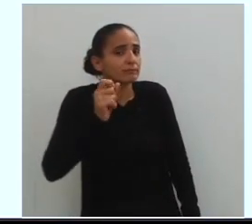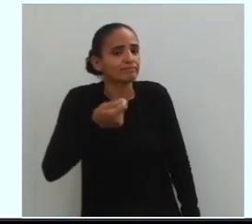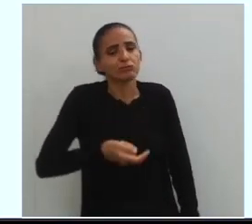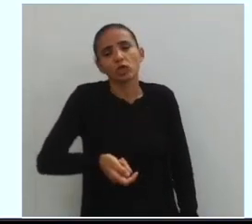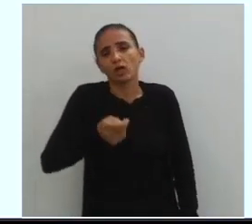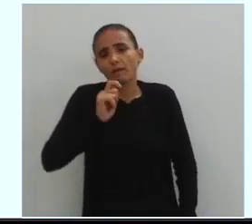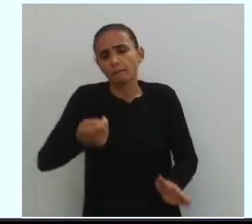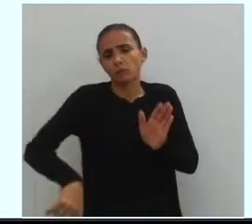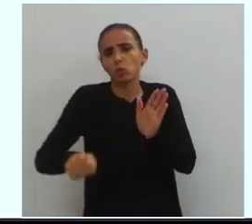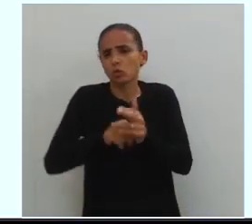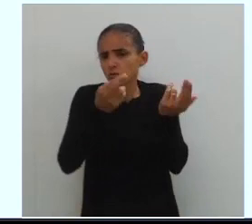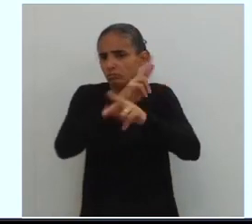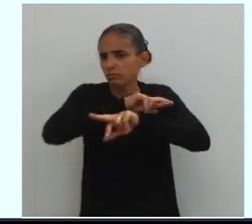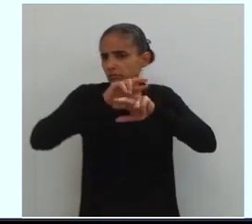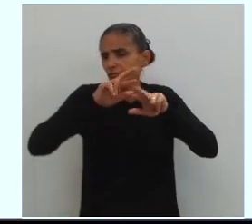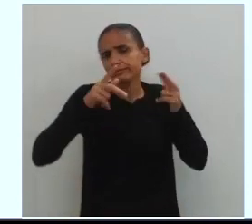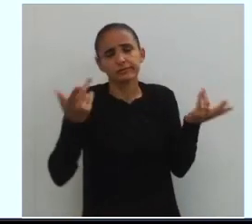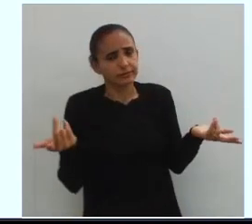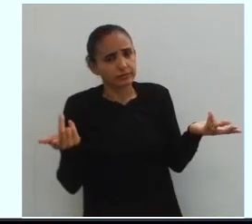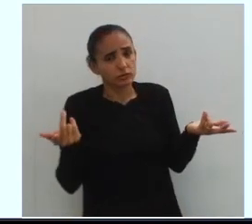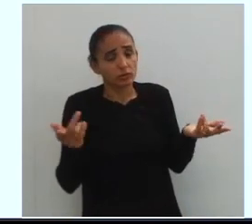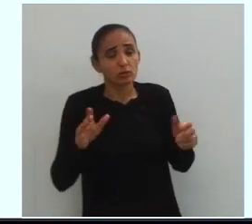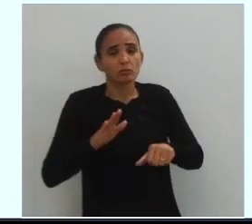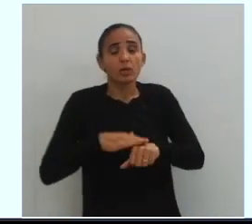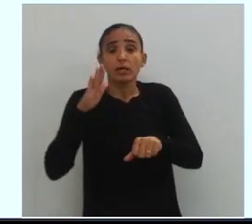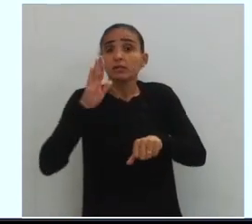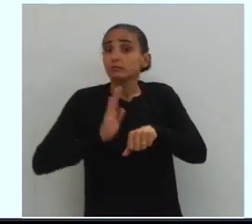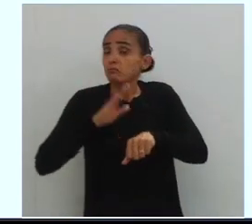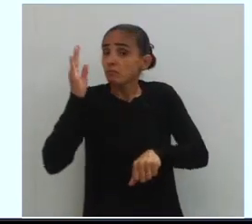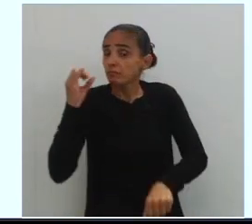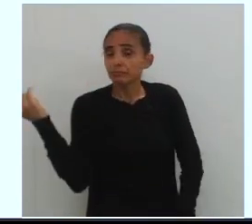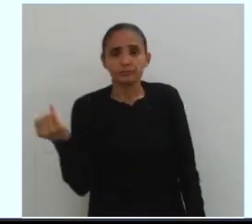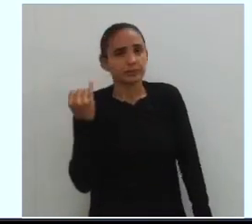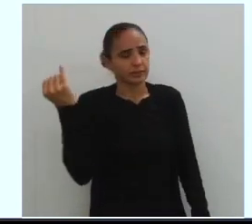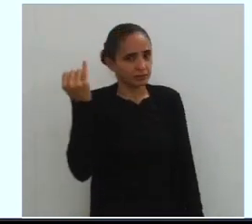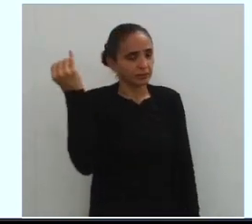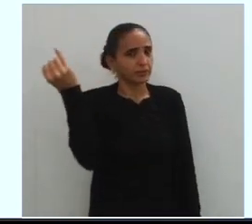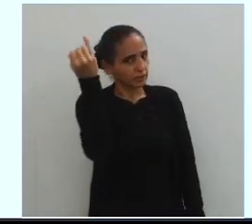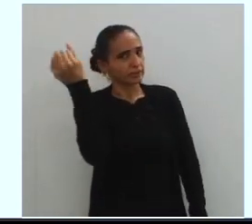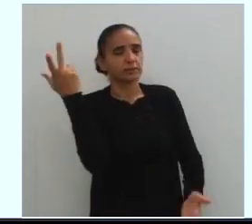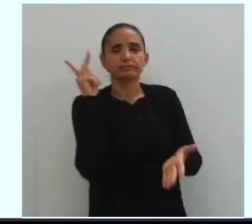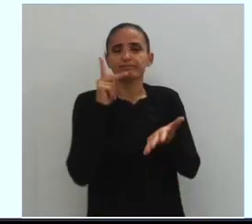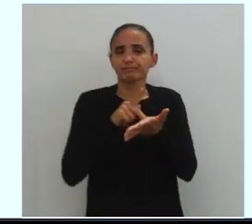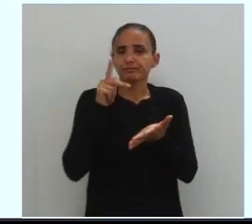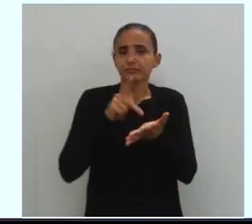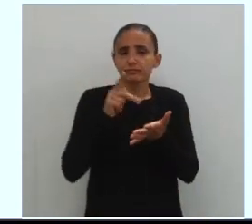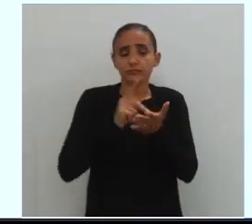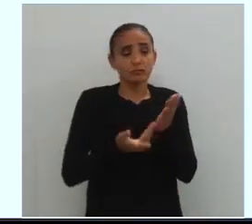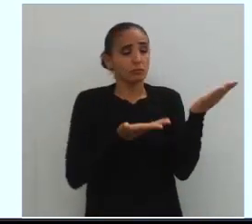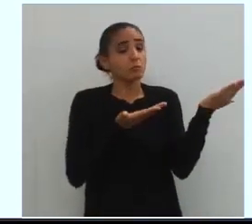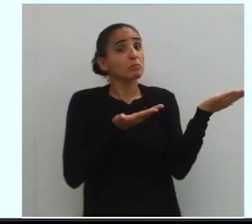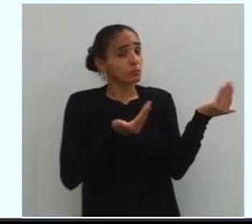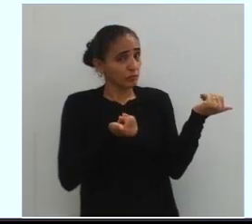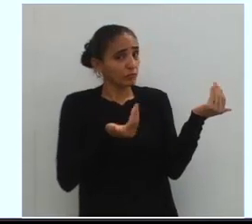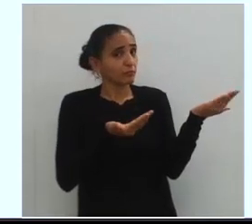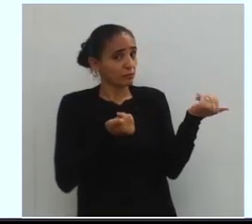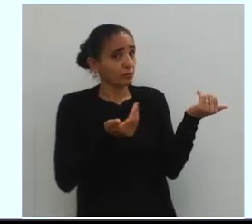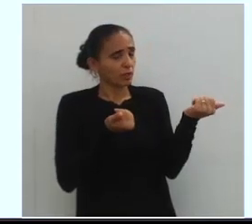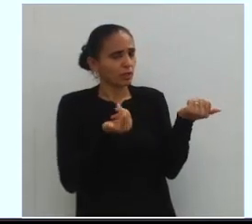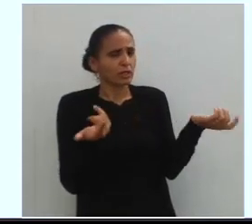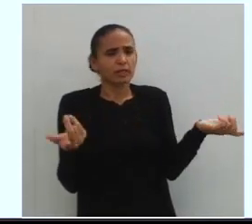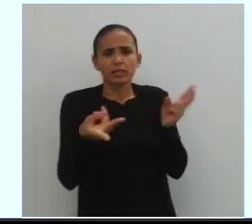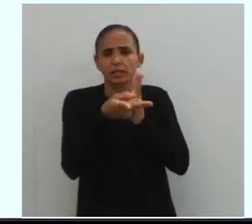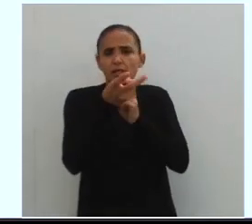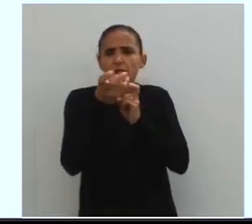possível, não é o mais importante. O mais importante, na realidade, é que o jovem ele